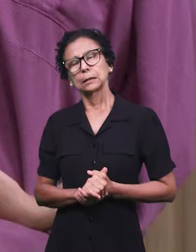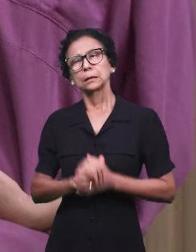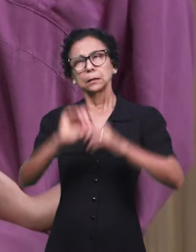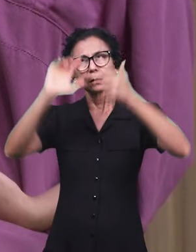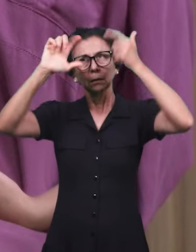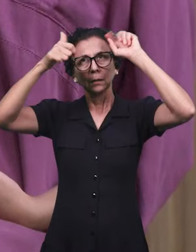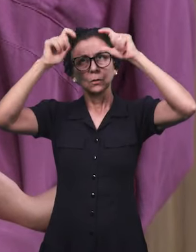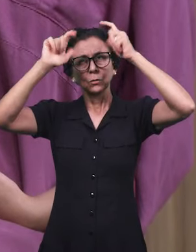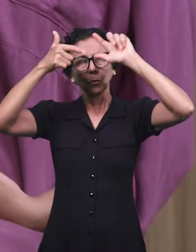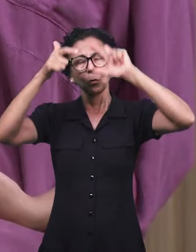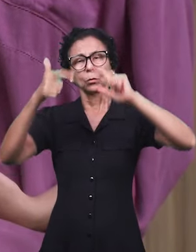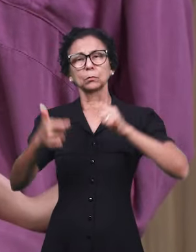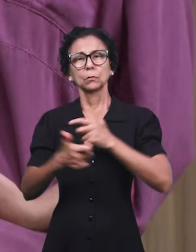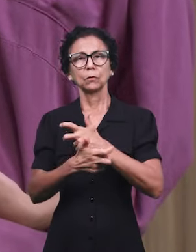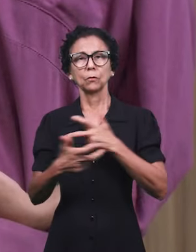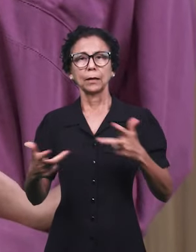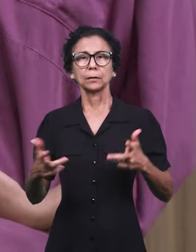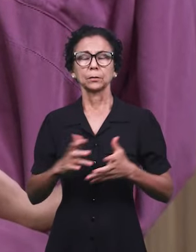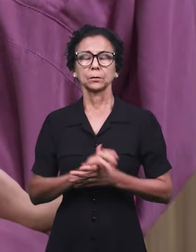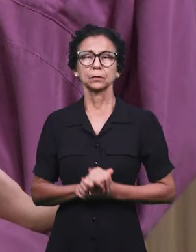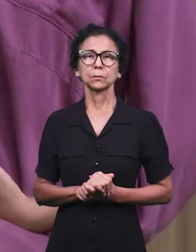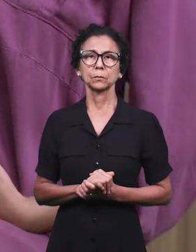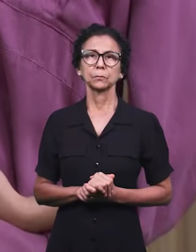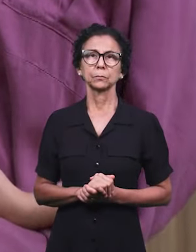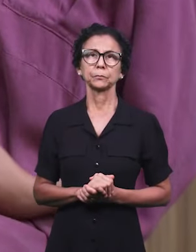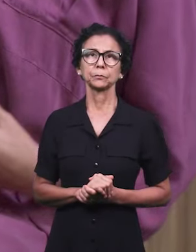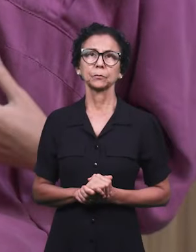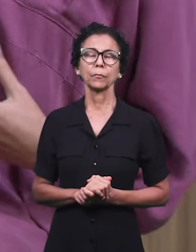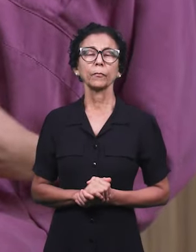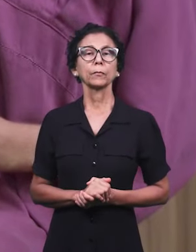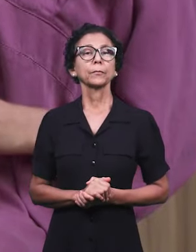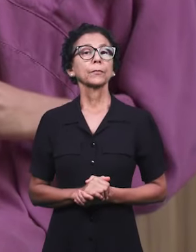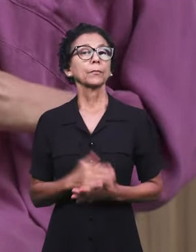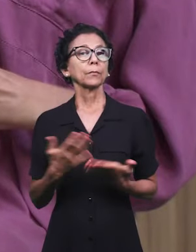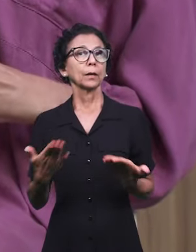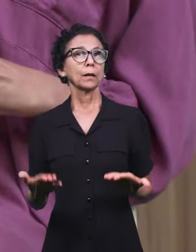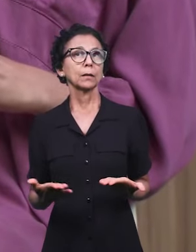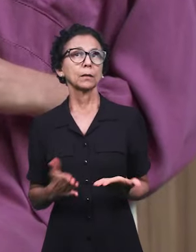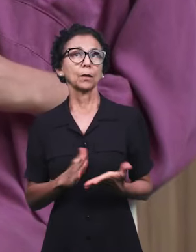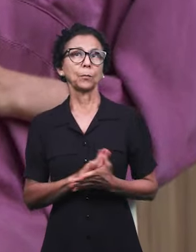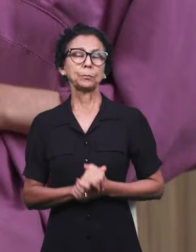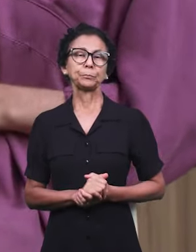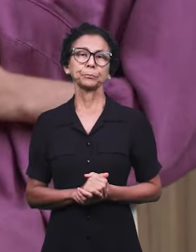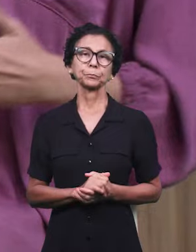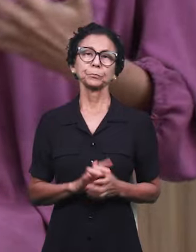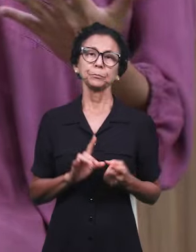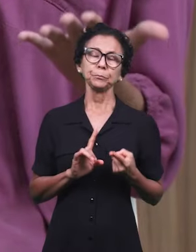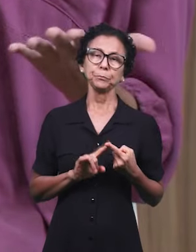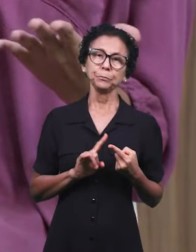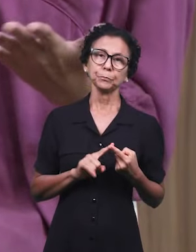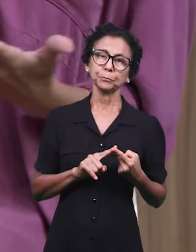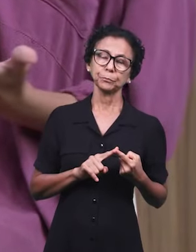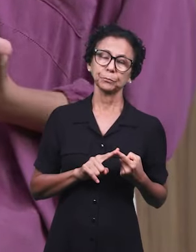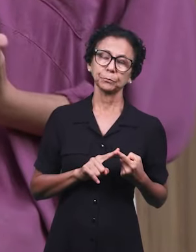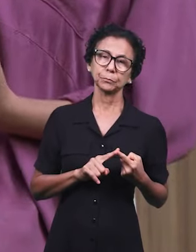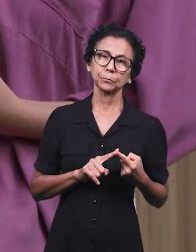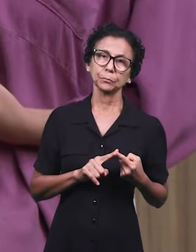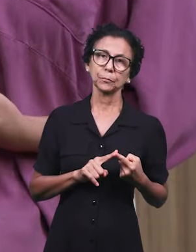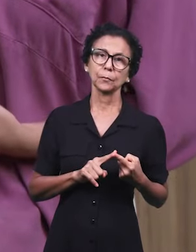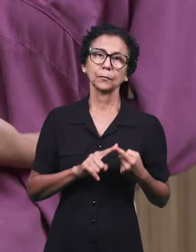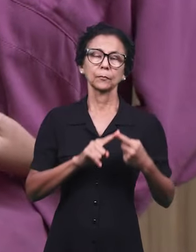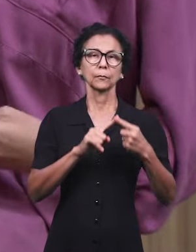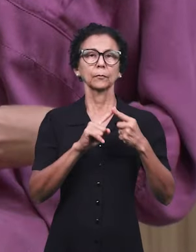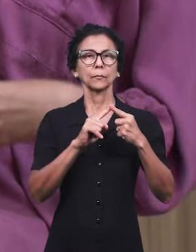agora e que está procurando ou está fazendo terapia? Então, primeiro a gente precisa escutar essa pessoa sem